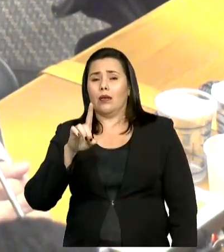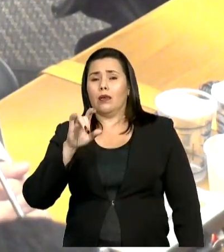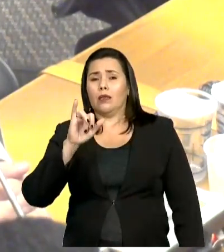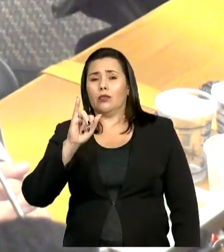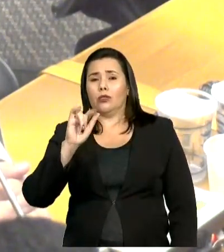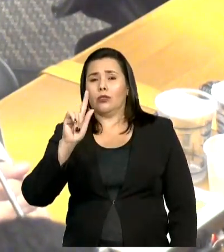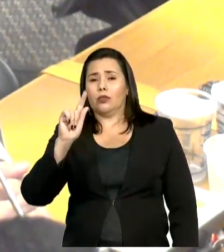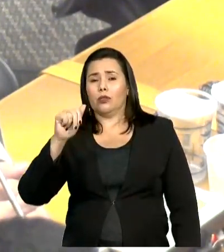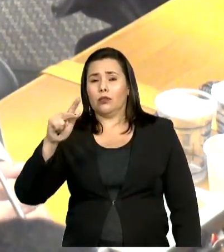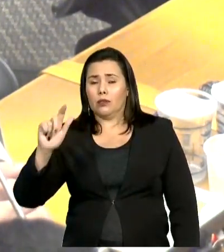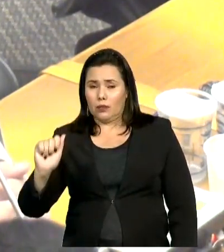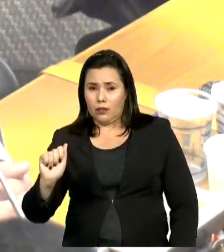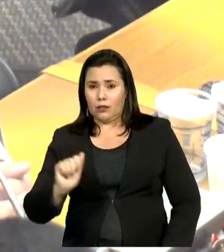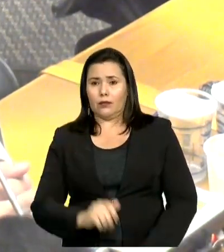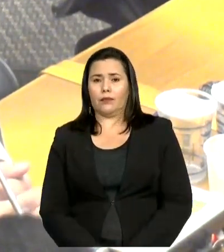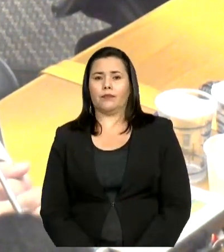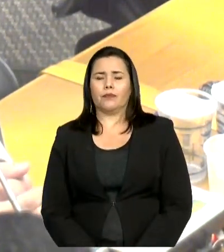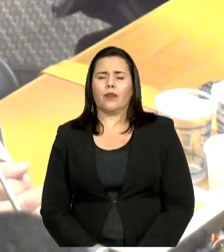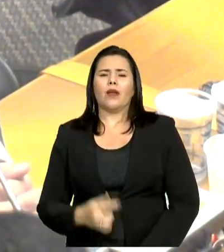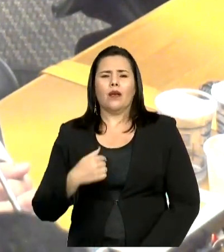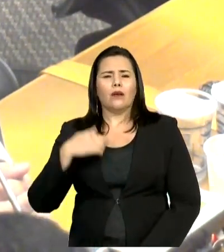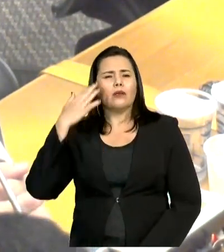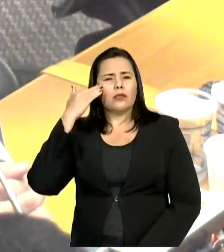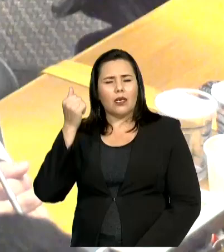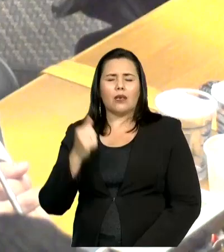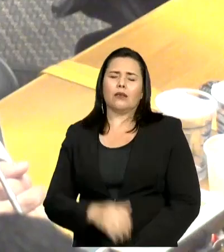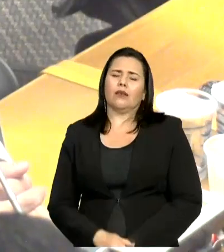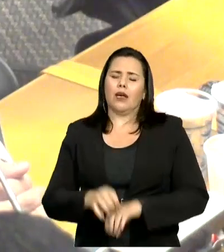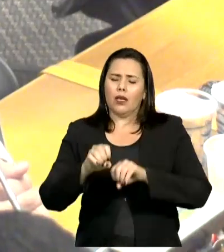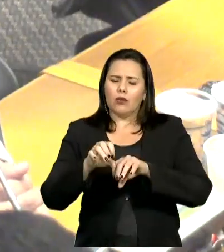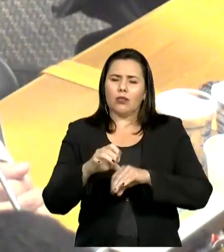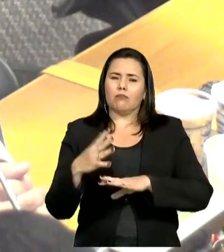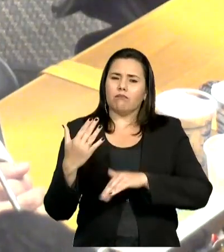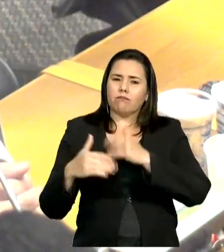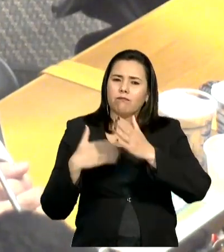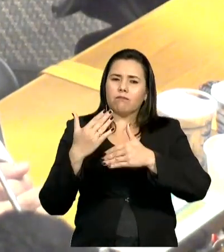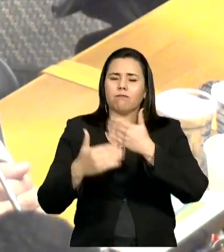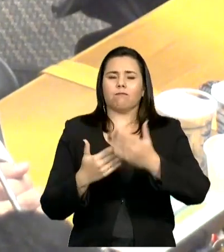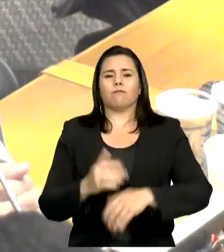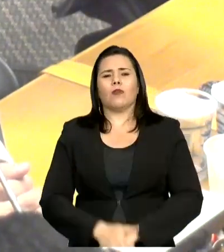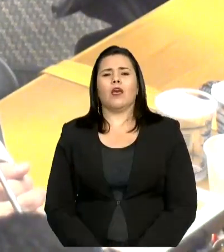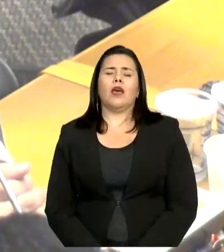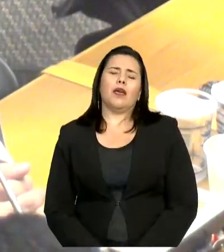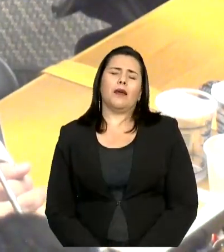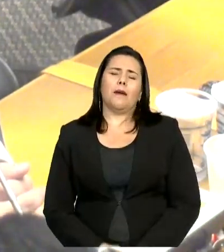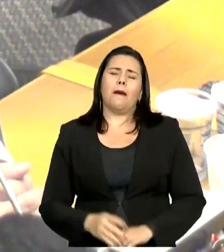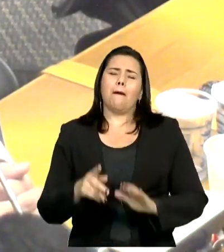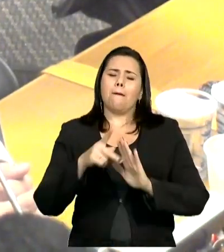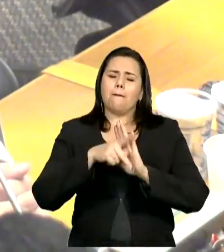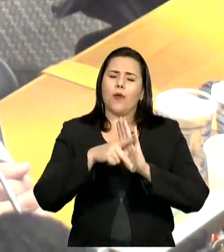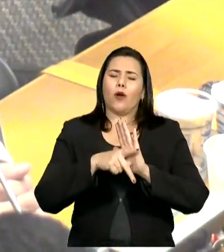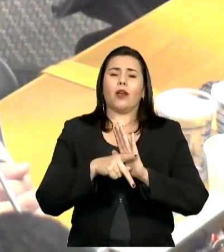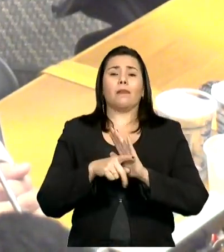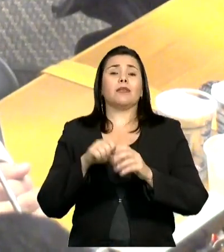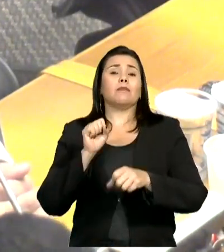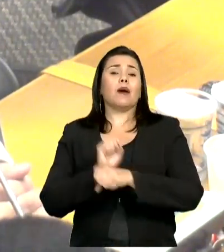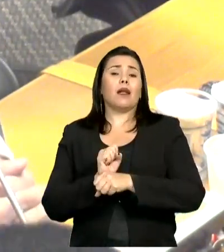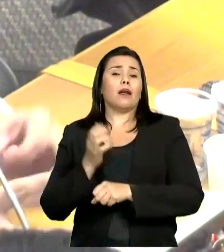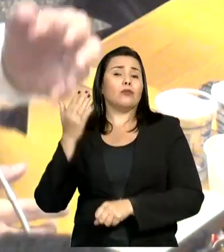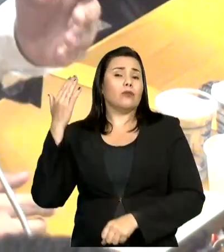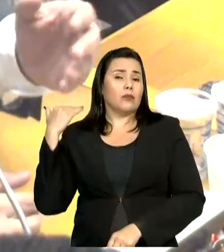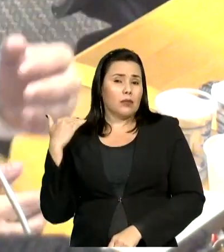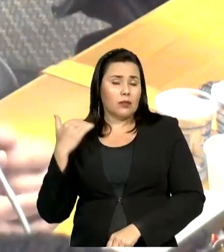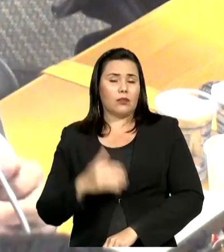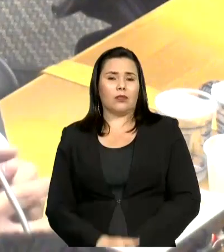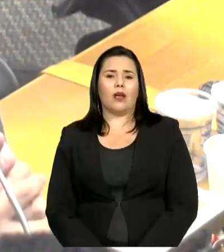ingressar nos cofres públicos, e eu tenho certeza que muitos programas que estavam parados agora estão sendo retomados, como é o caso da Escola Digna,